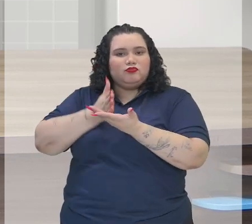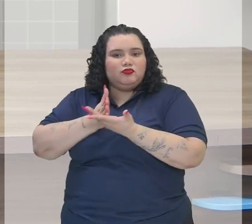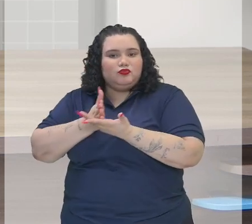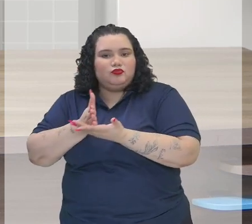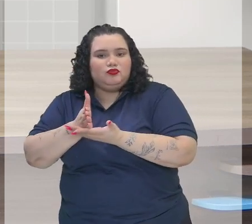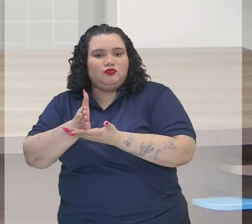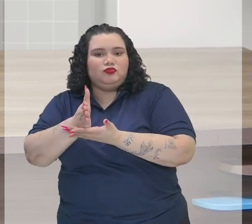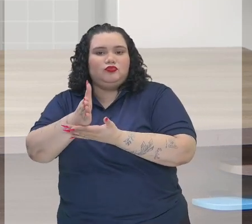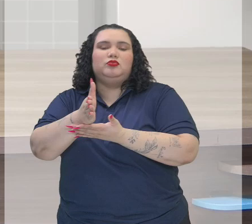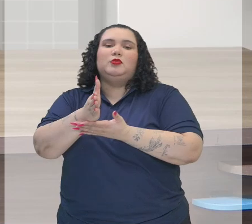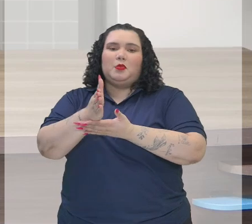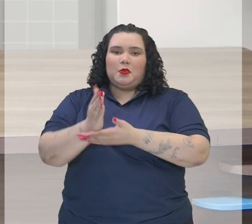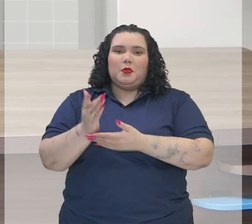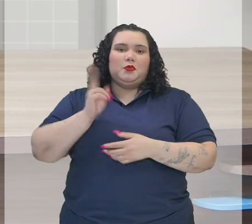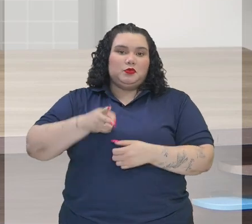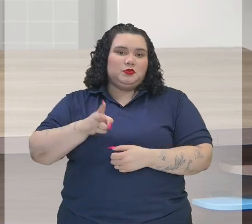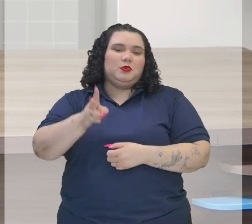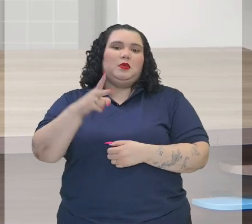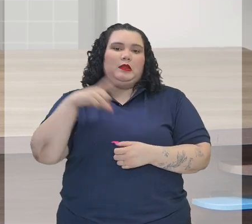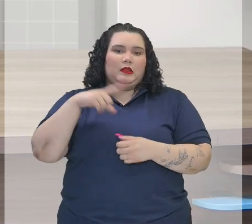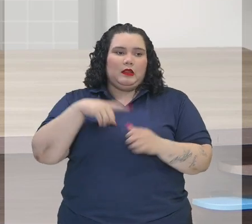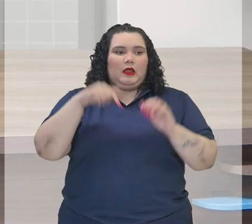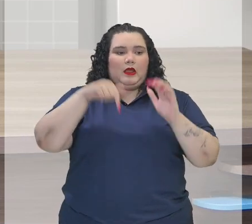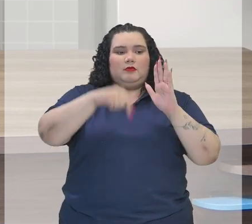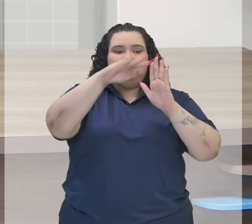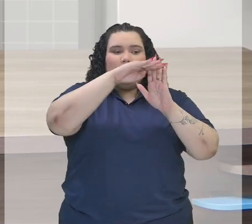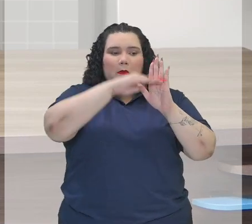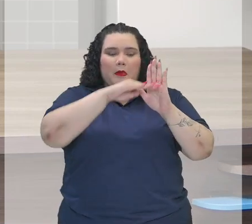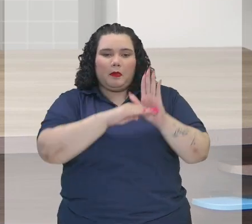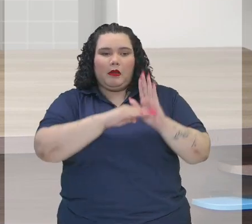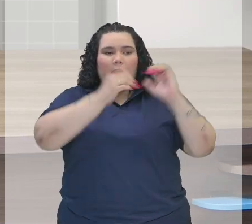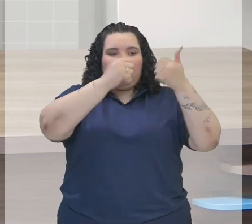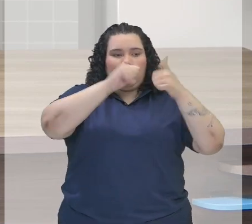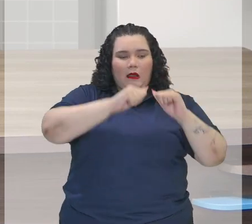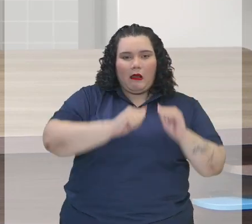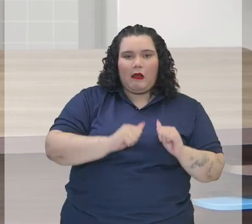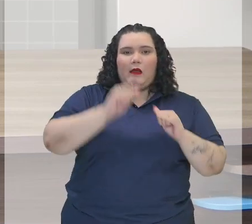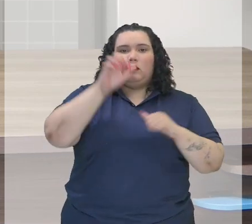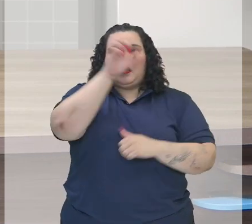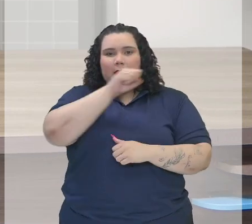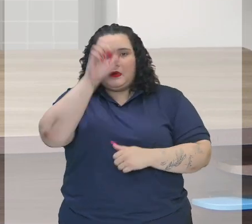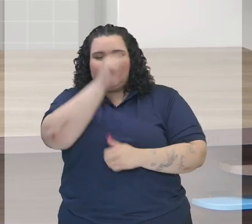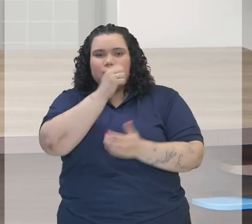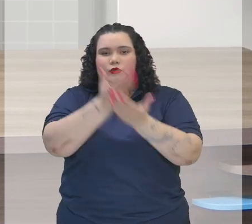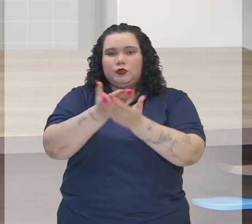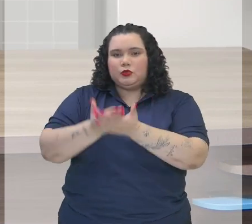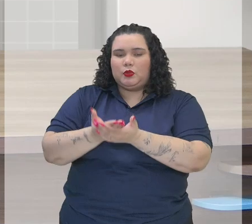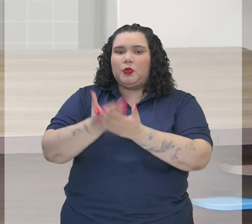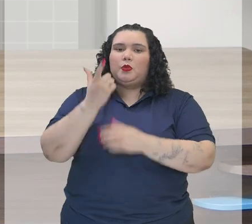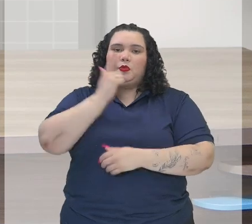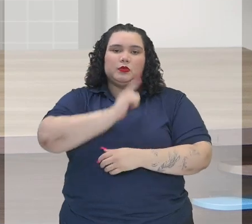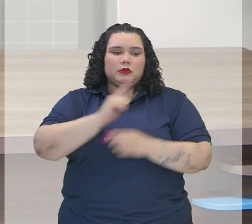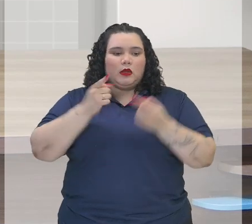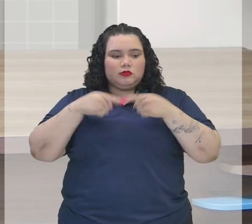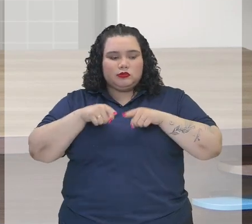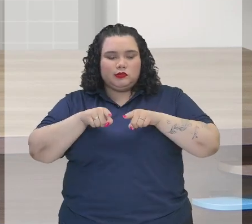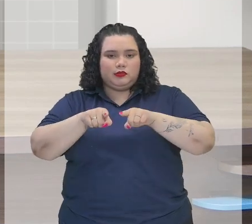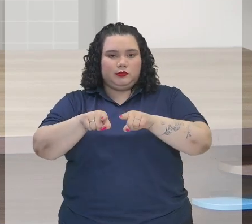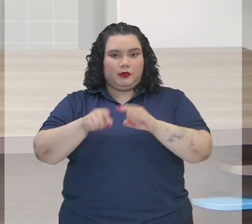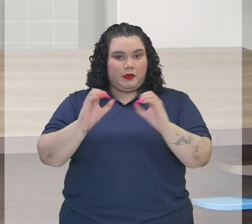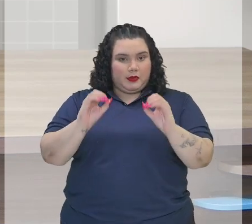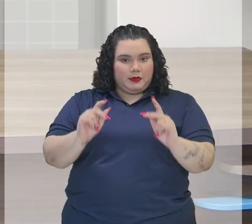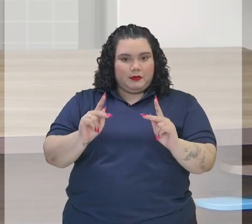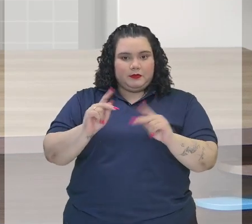poder seguir numa rotina, né, de estudos e de aprendizagem que ele consiga manter, tá bom? E